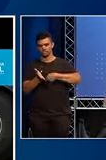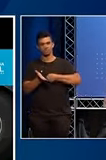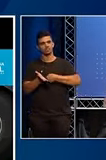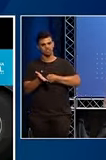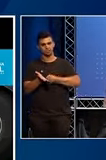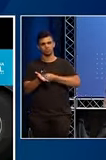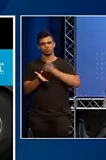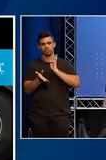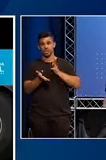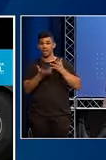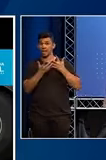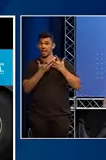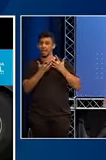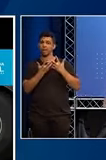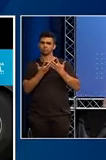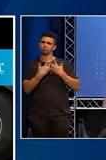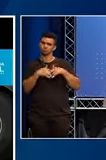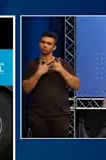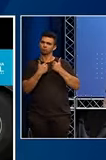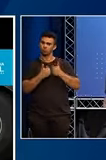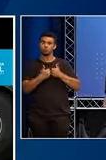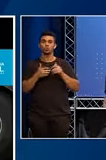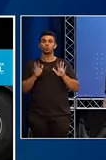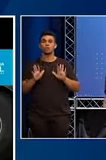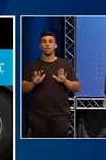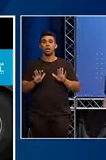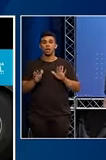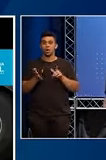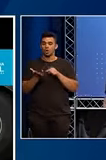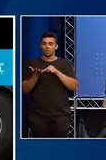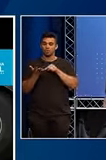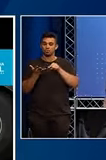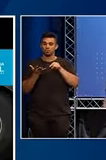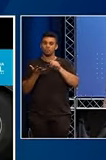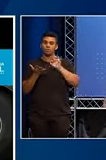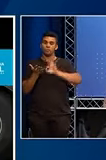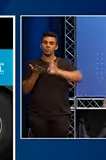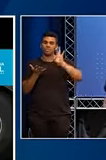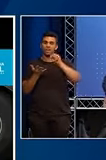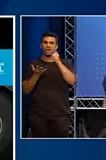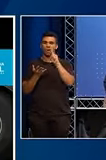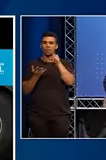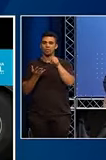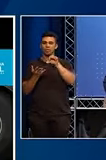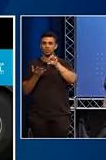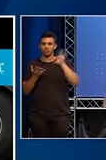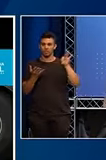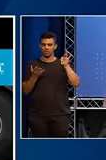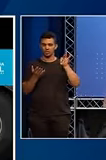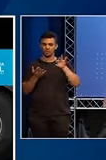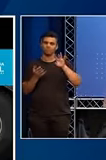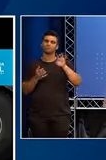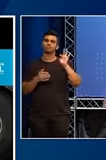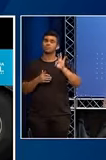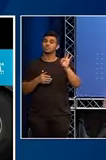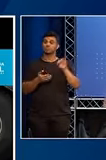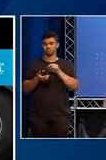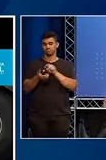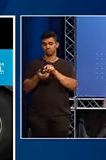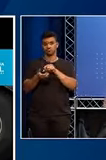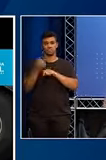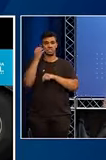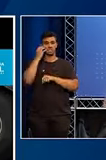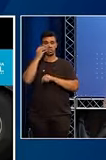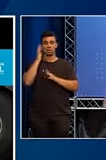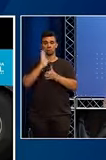está funcionando, uma linha de R$ 1,99 e, de novo, pelo celular. É muito mais rápido,